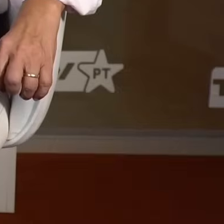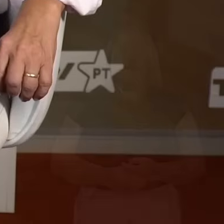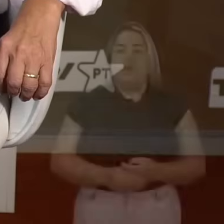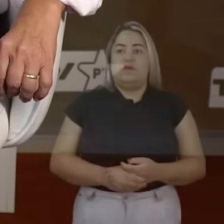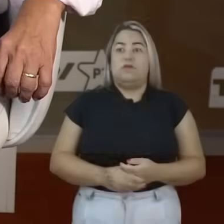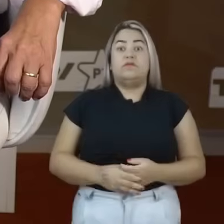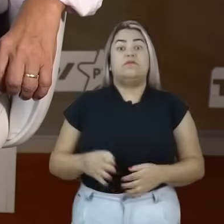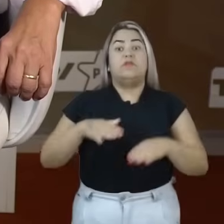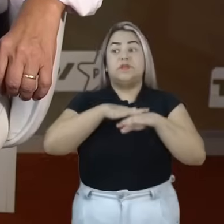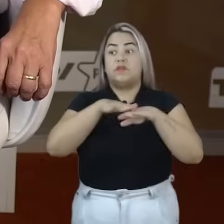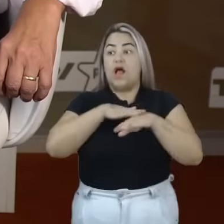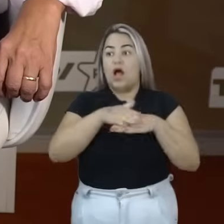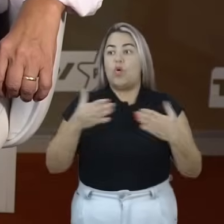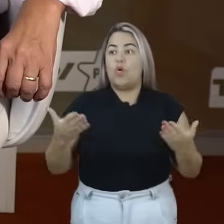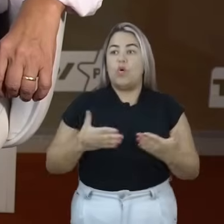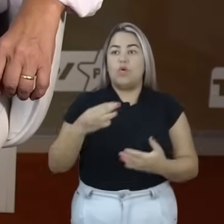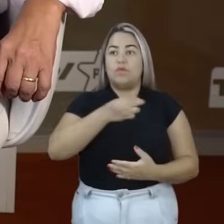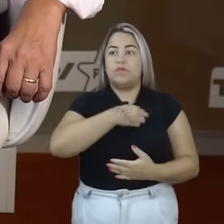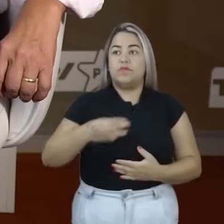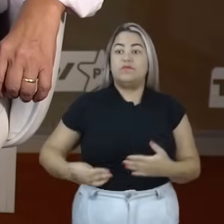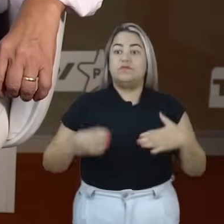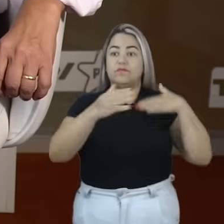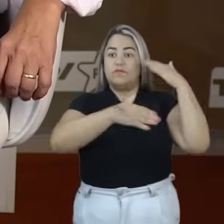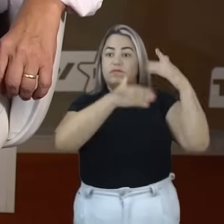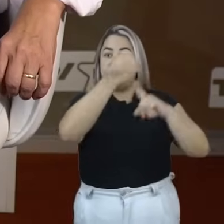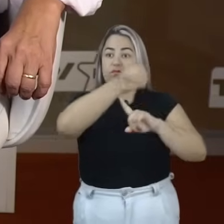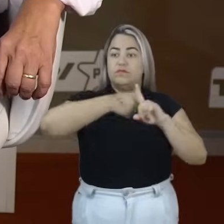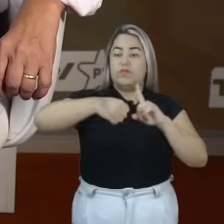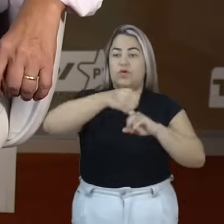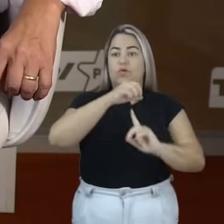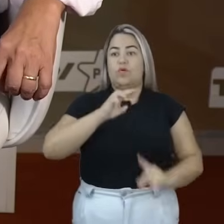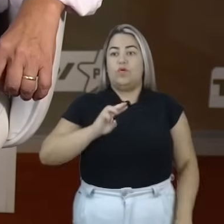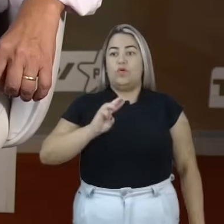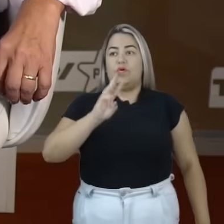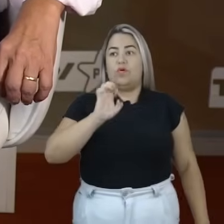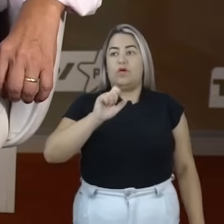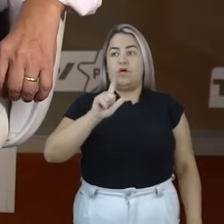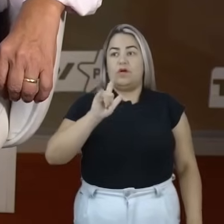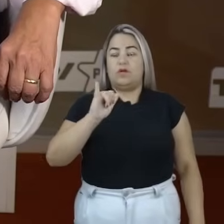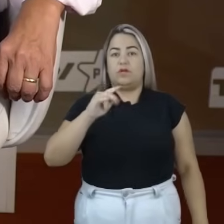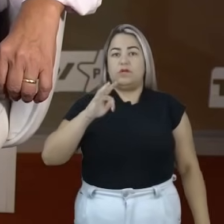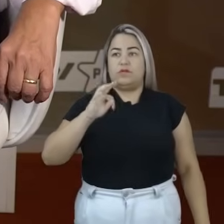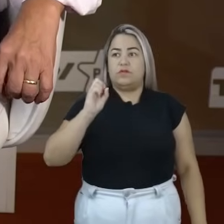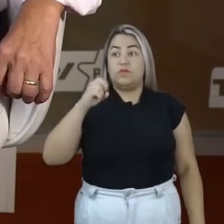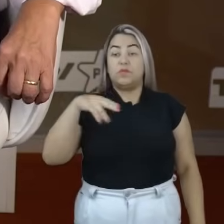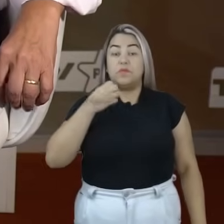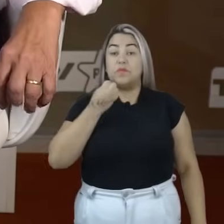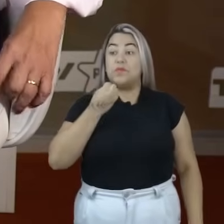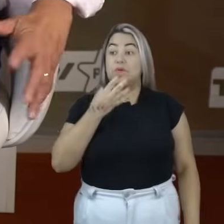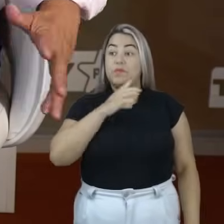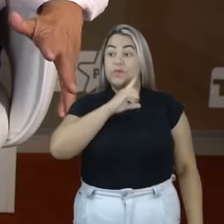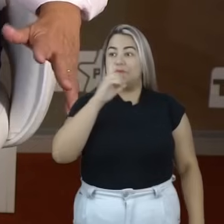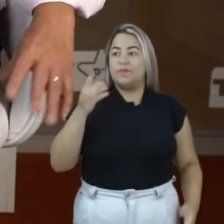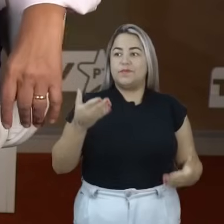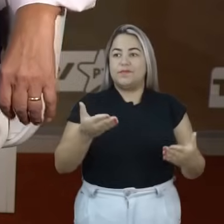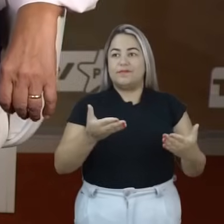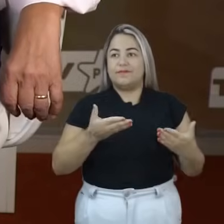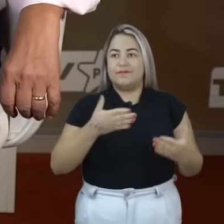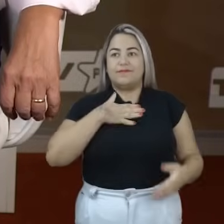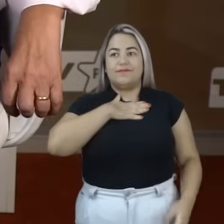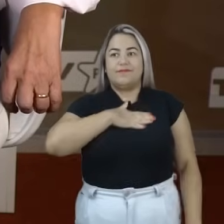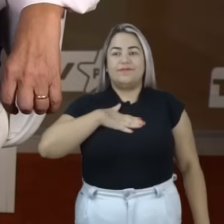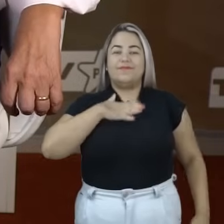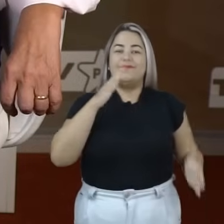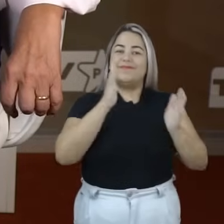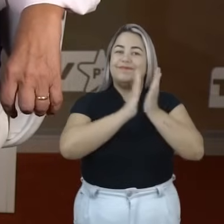A gente conversa agora com o ministro do Desenvolvimento Social, Wellington Dias. Boa tarde, ministro, bem-vindo. Olha, primeiro um prazer,